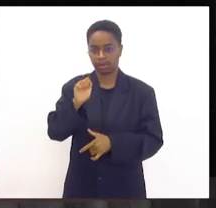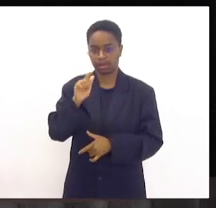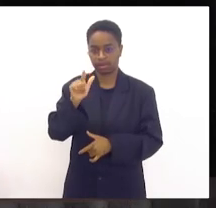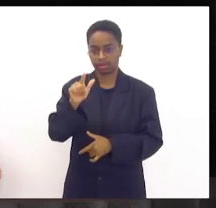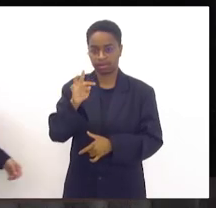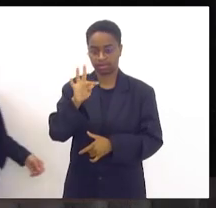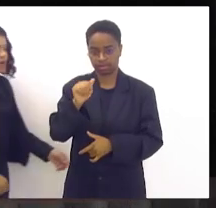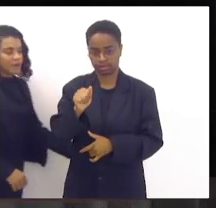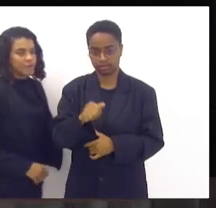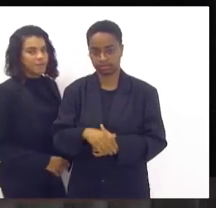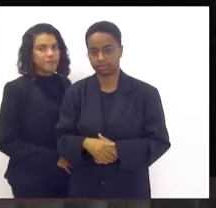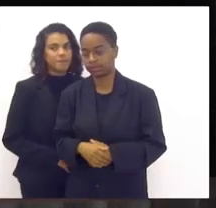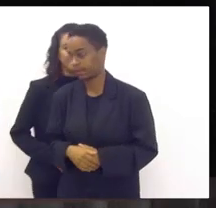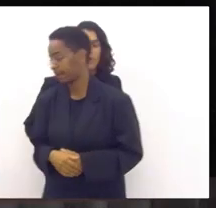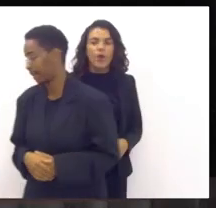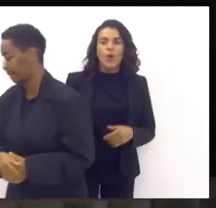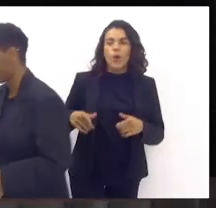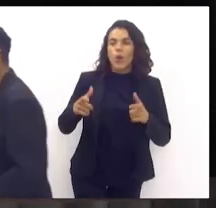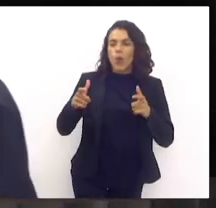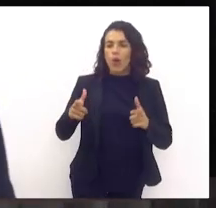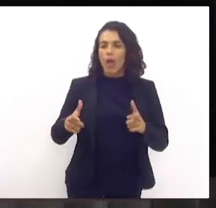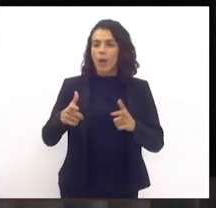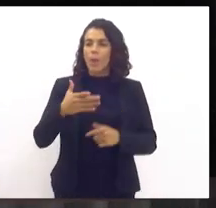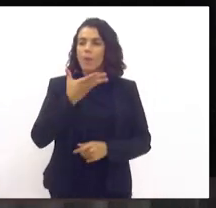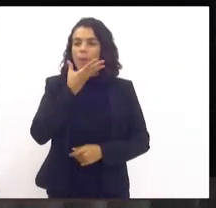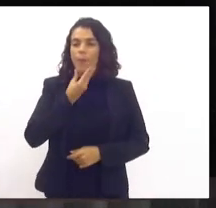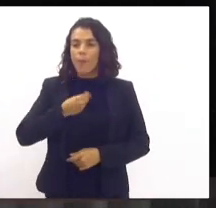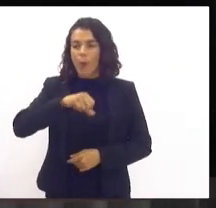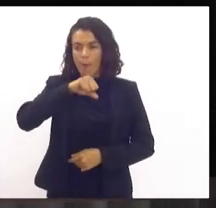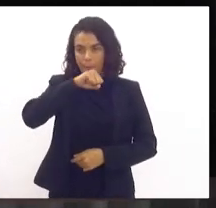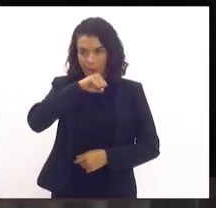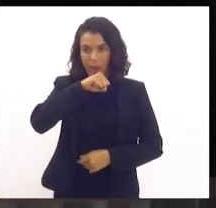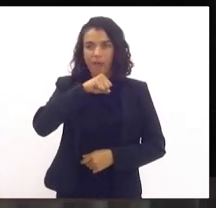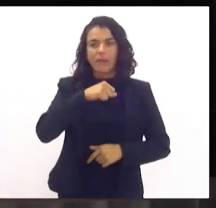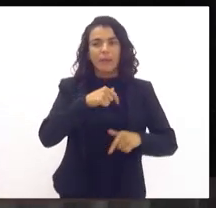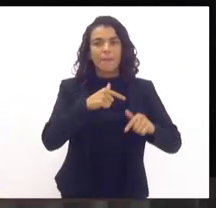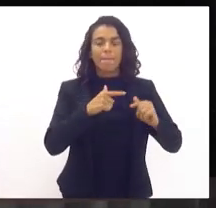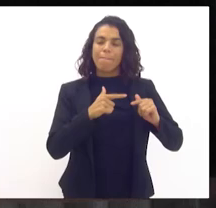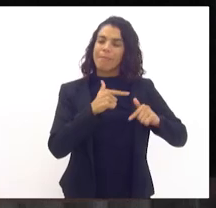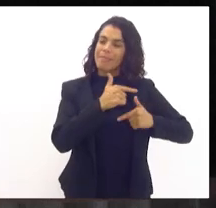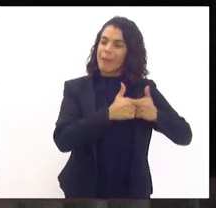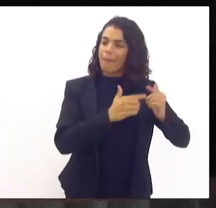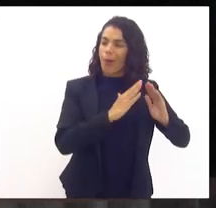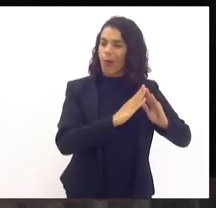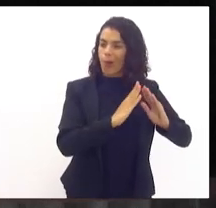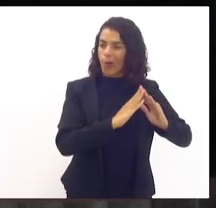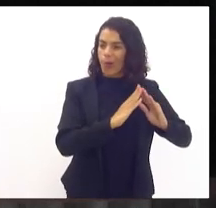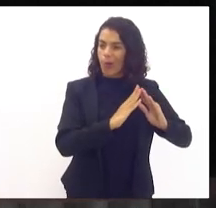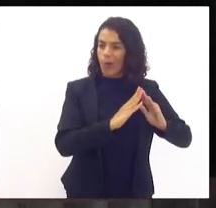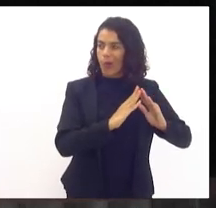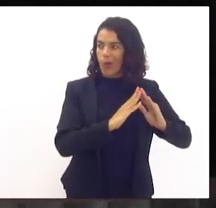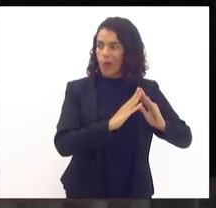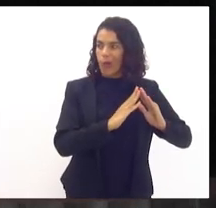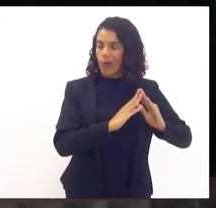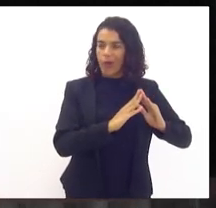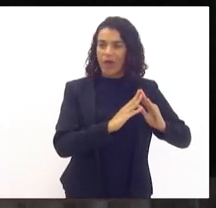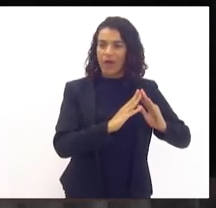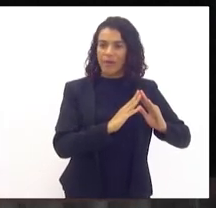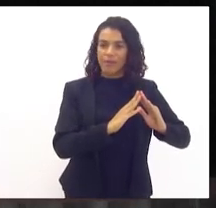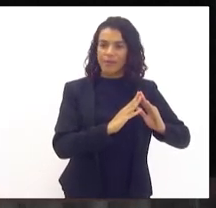anos, onde meu pai ficou durante muito tempo lá, quando estava velhinho. E domingo de manhã